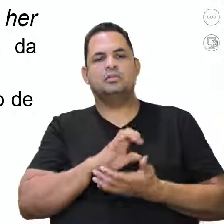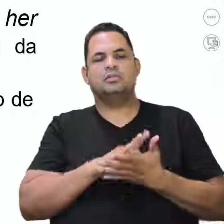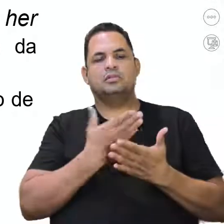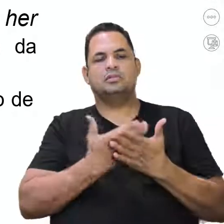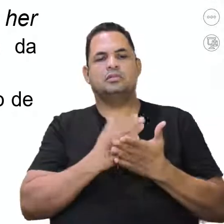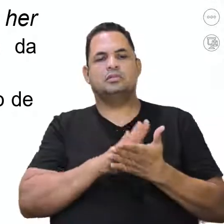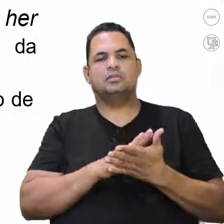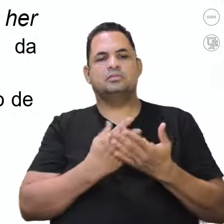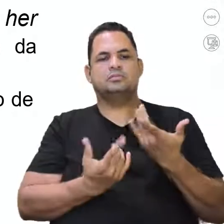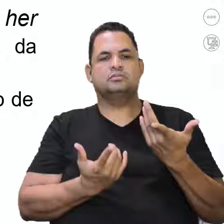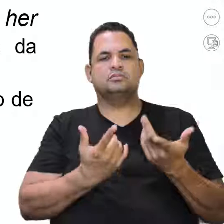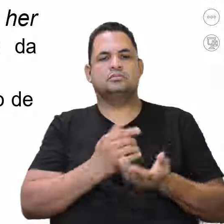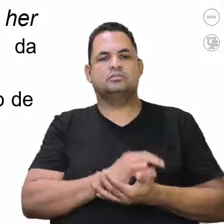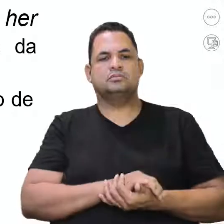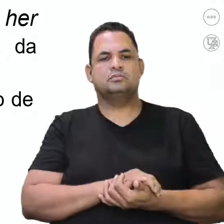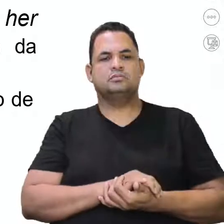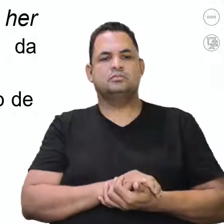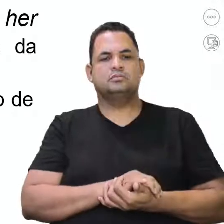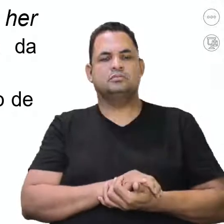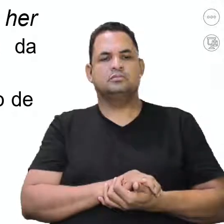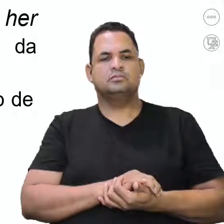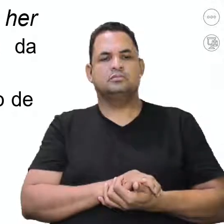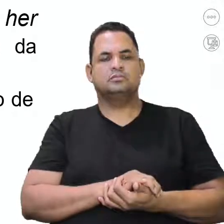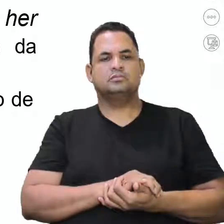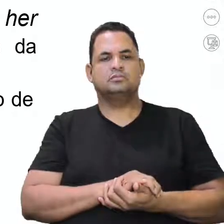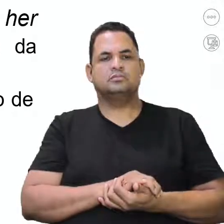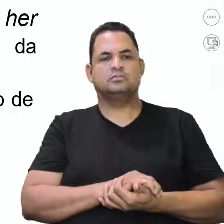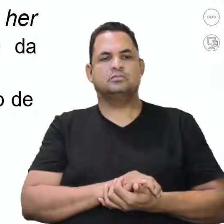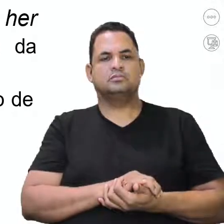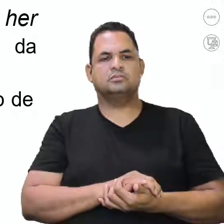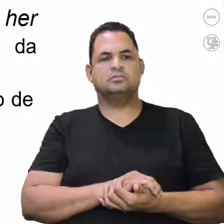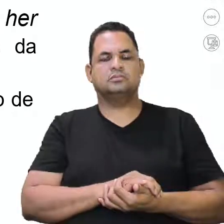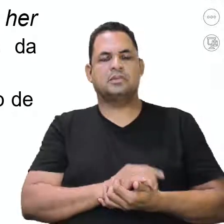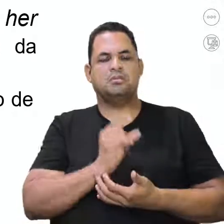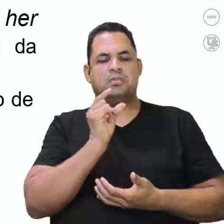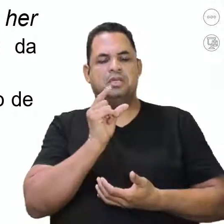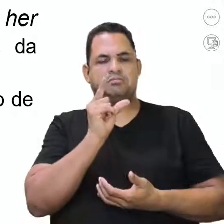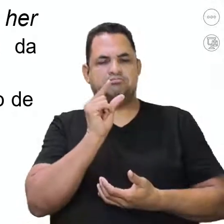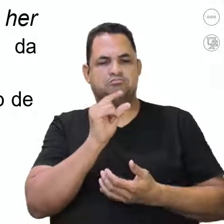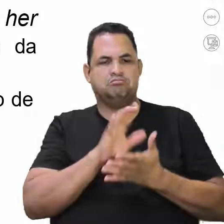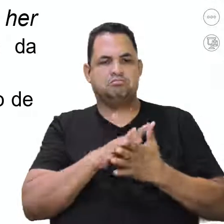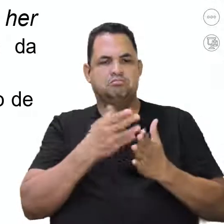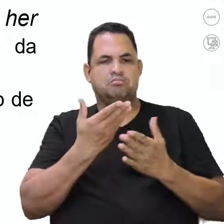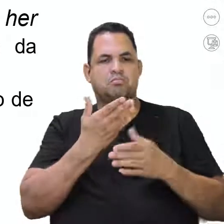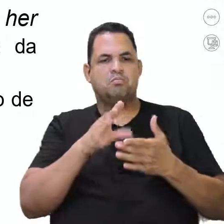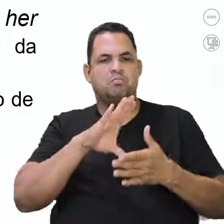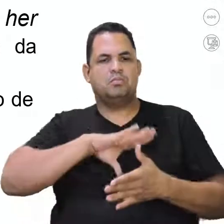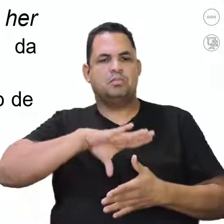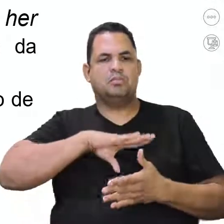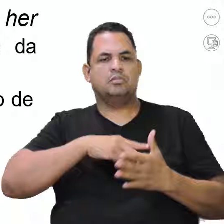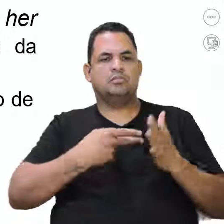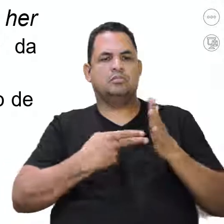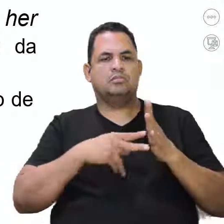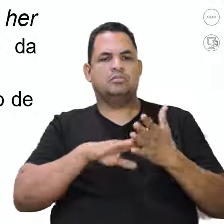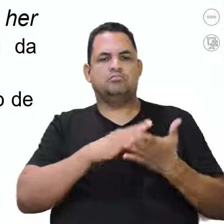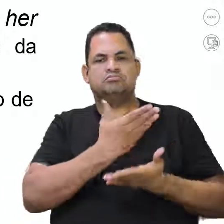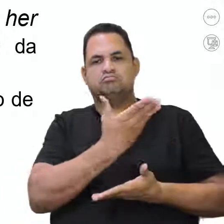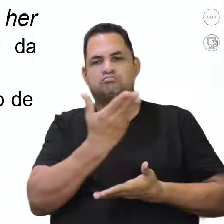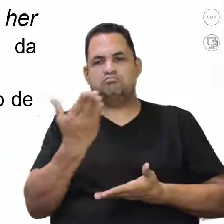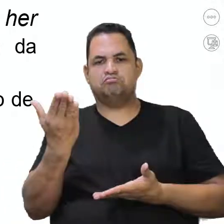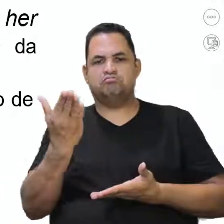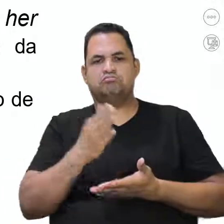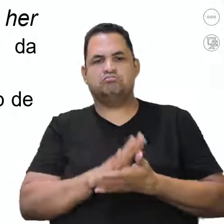veja só essa loucura. Some é uma palavra bem pequenininha e em português ela significa tudo